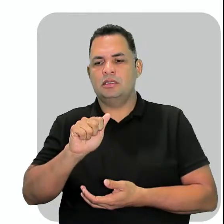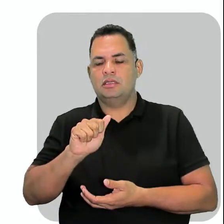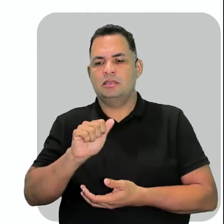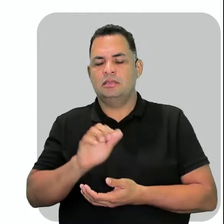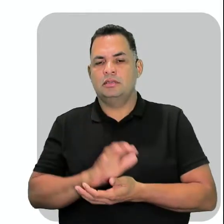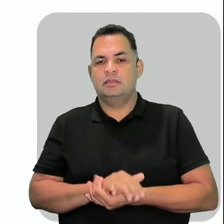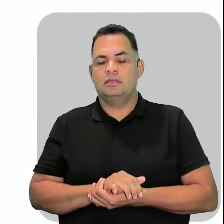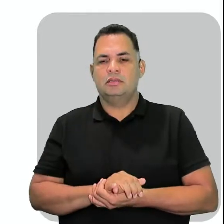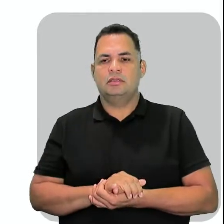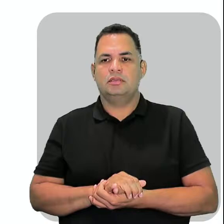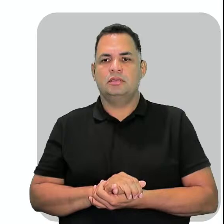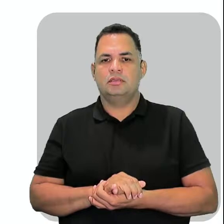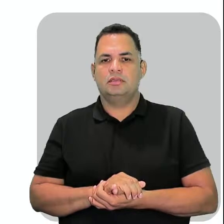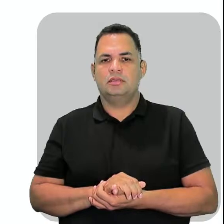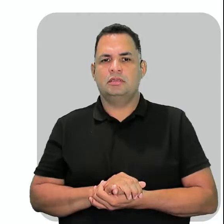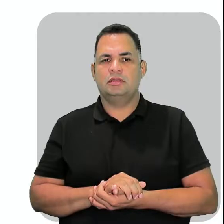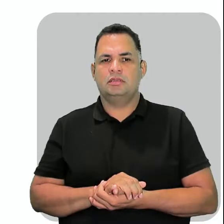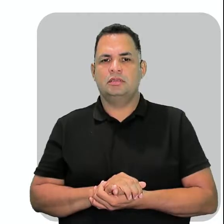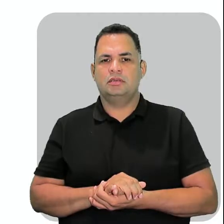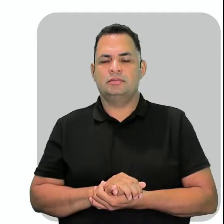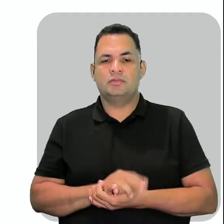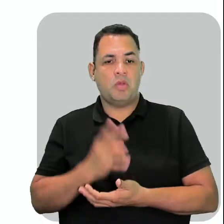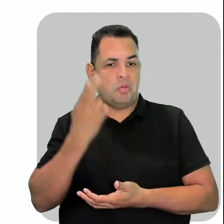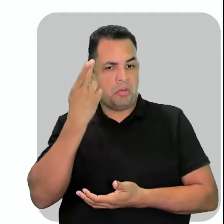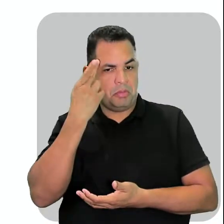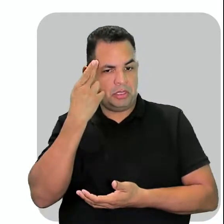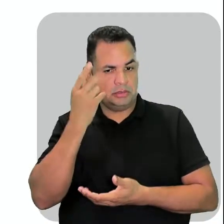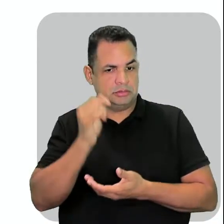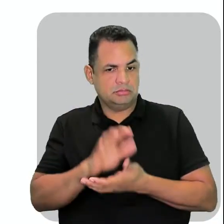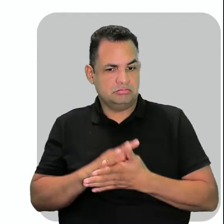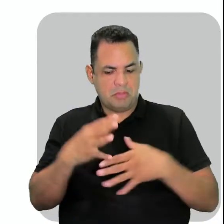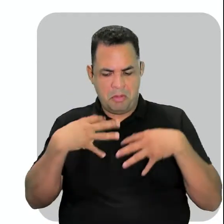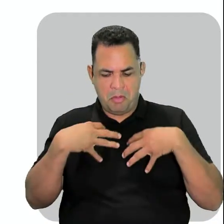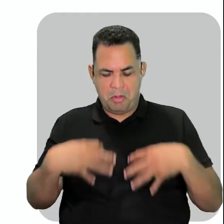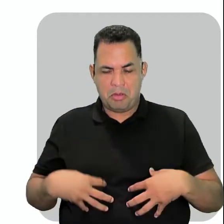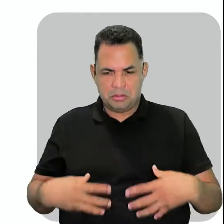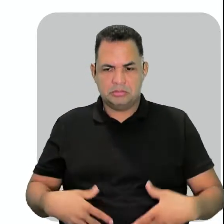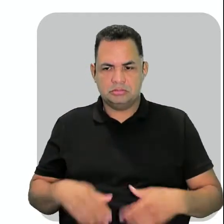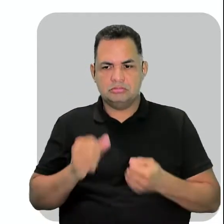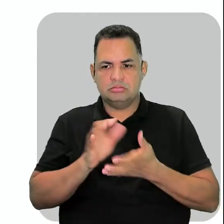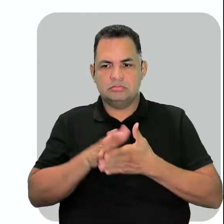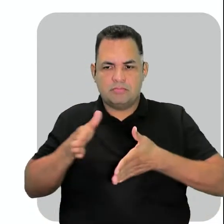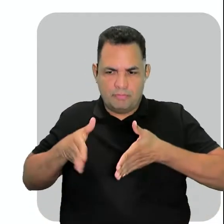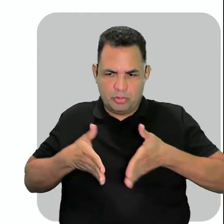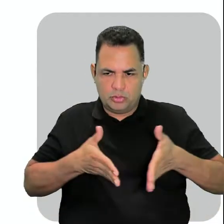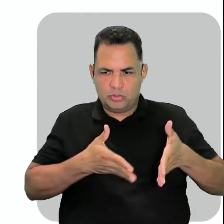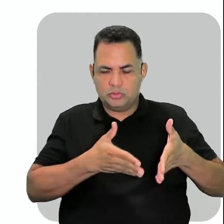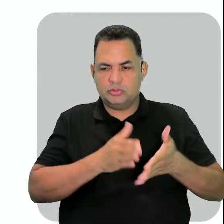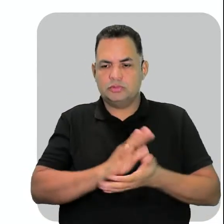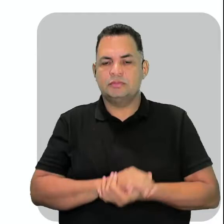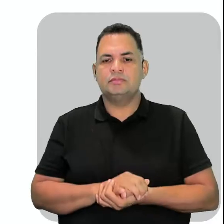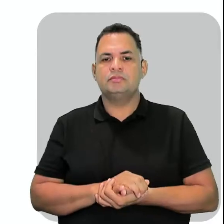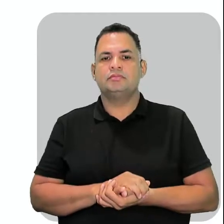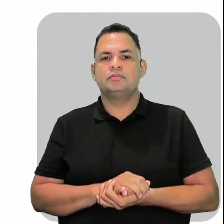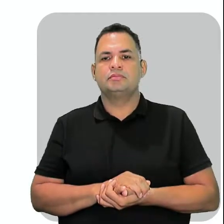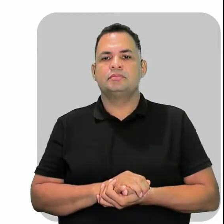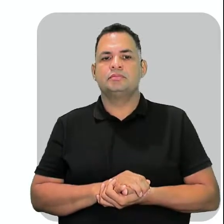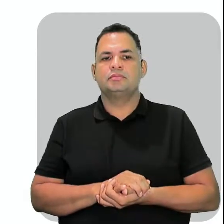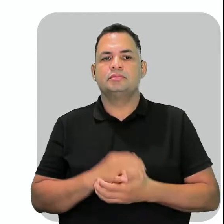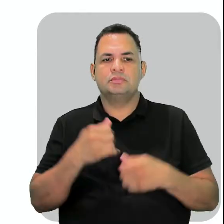produzido pelo nosso organismo naturalmente. Deu para entender a diferença?